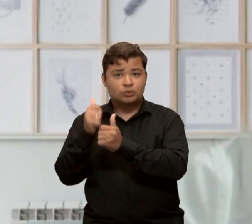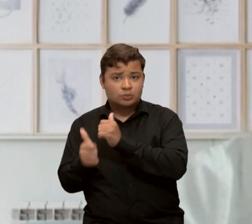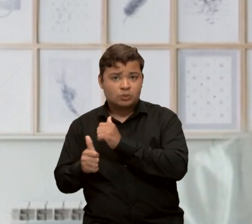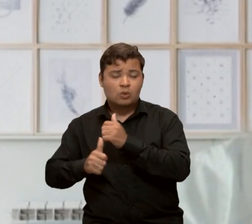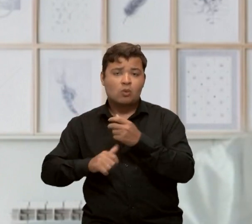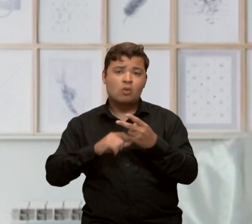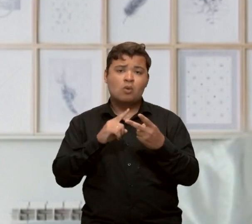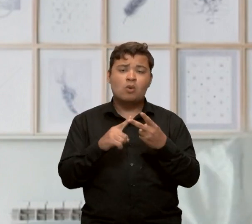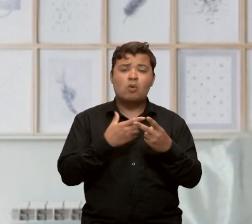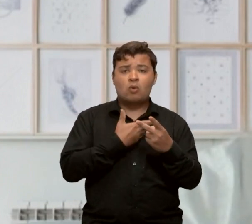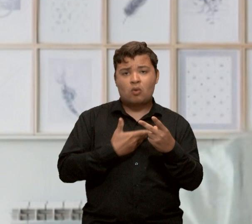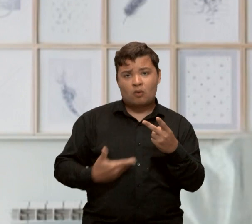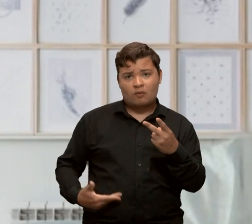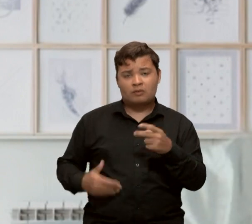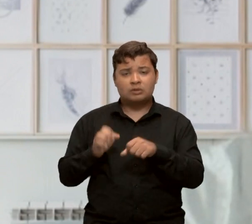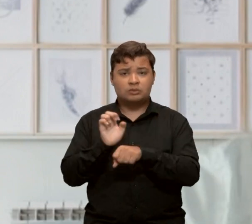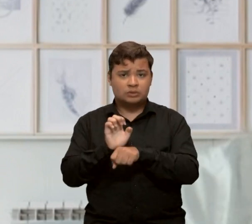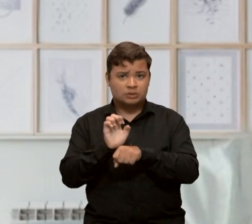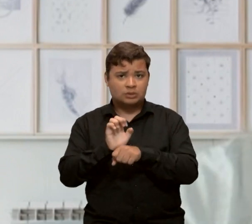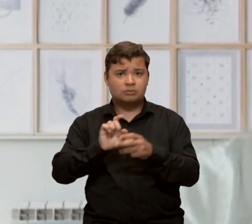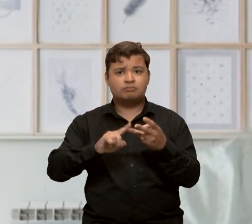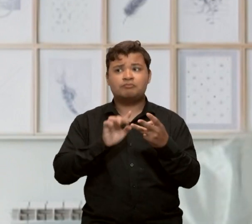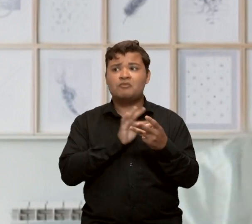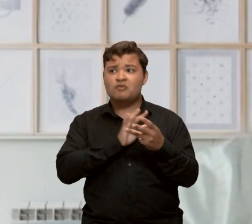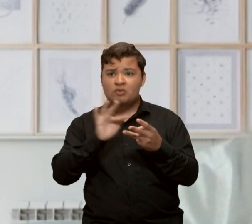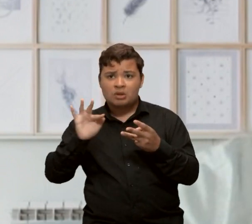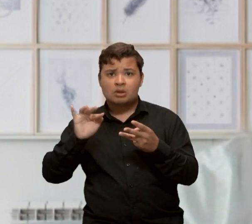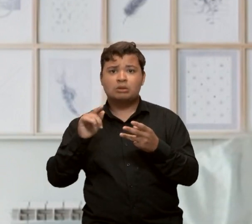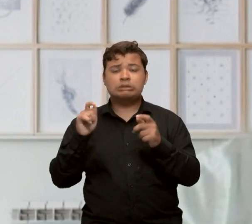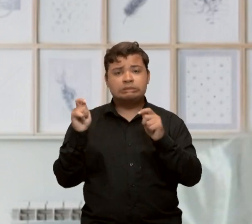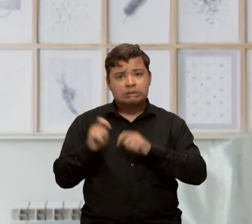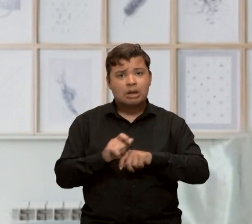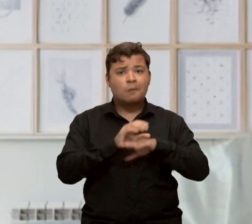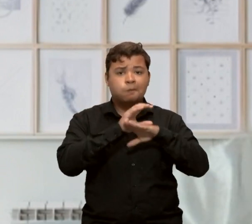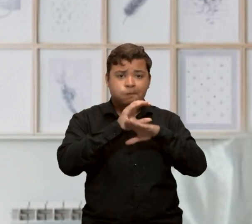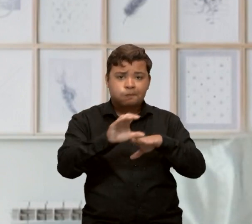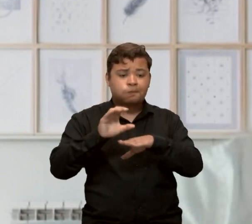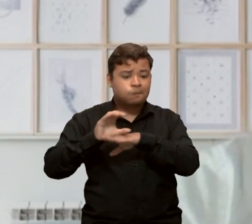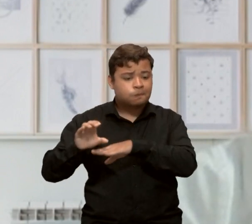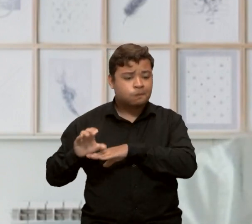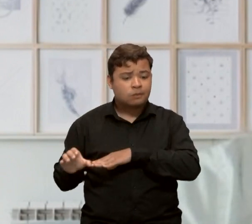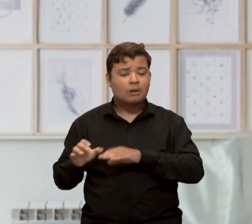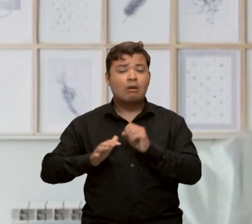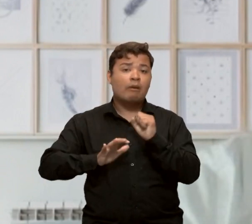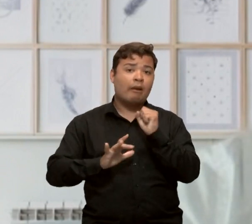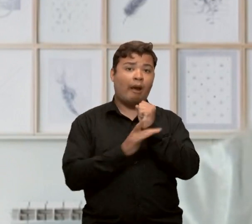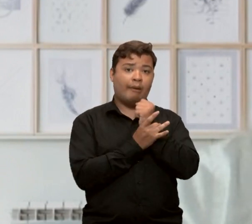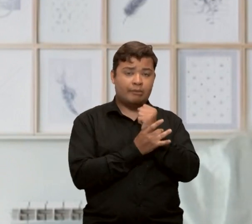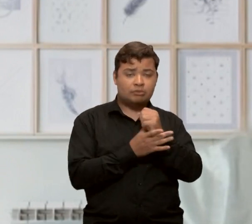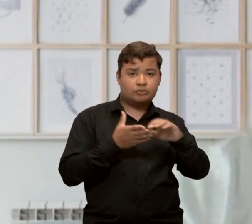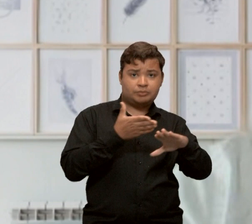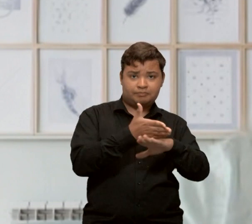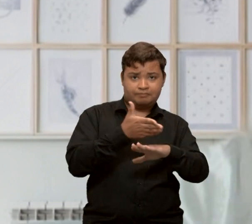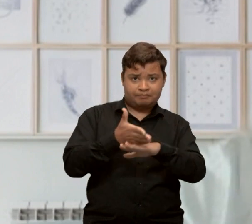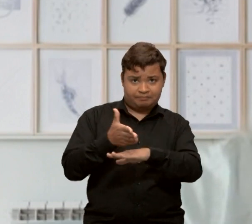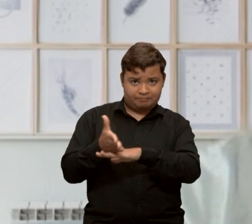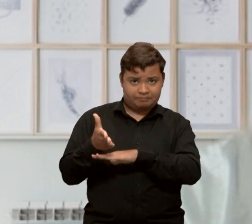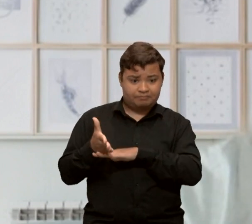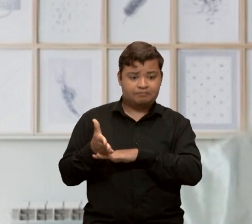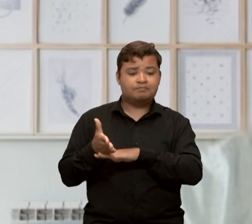estadual, ou o governo municipal tem para investir e garantir o acesso